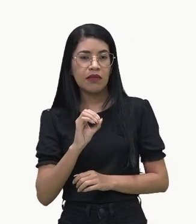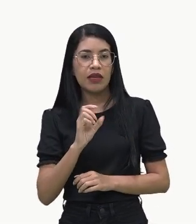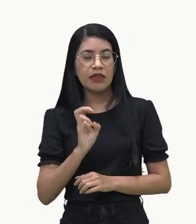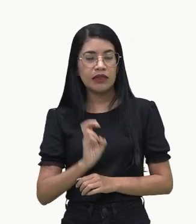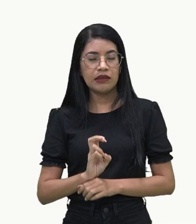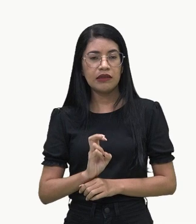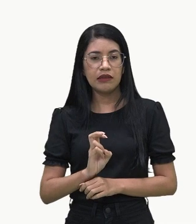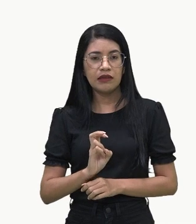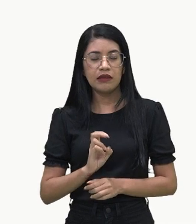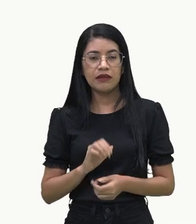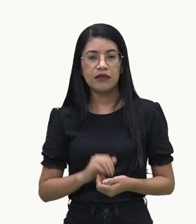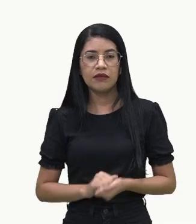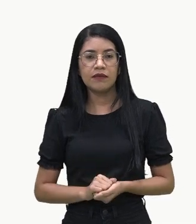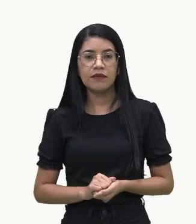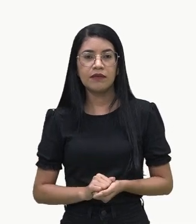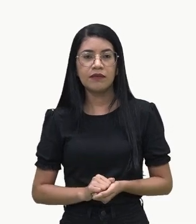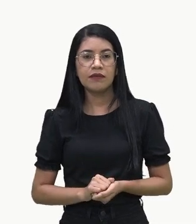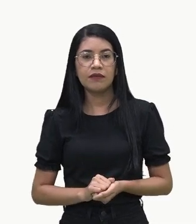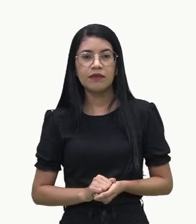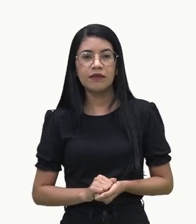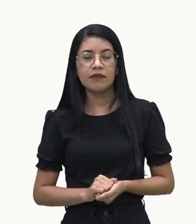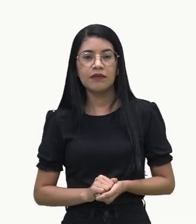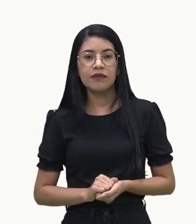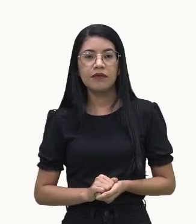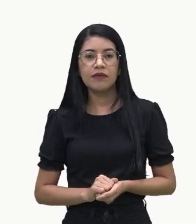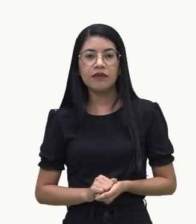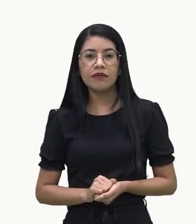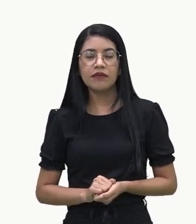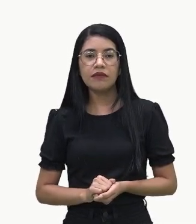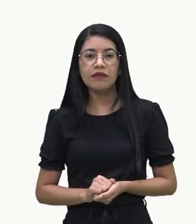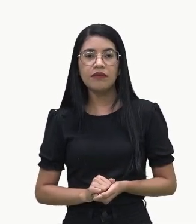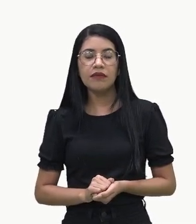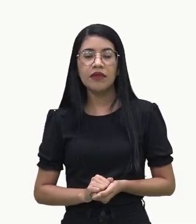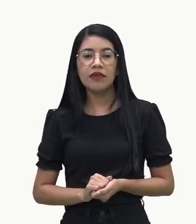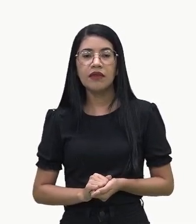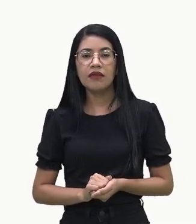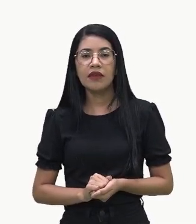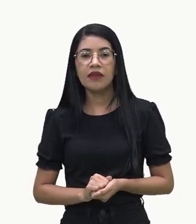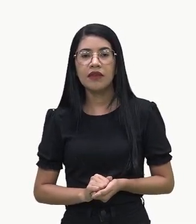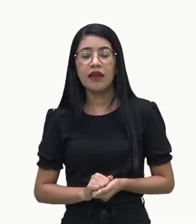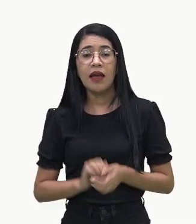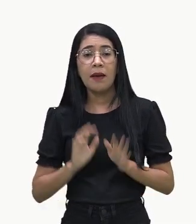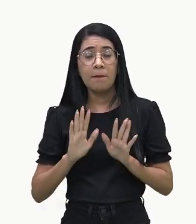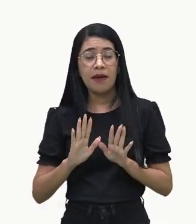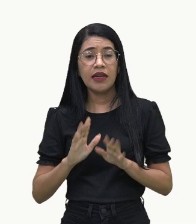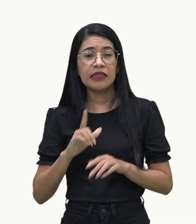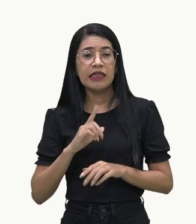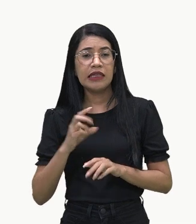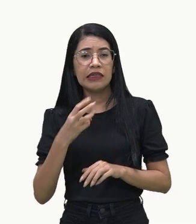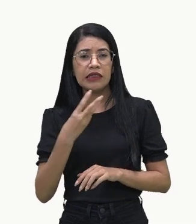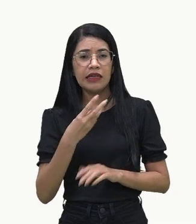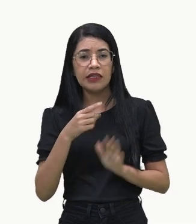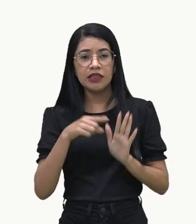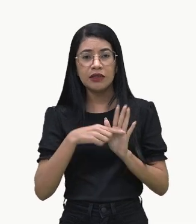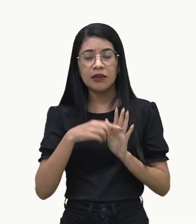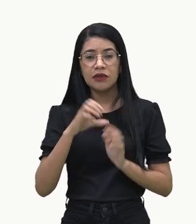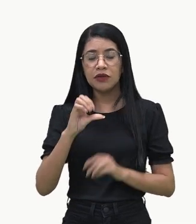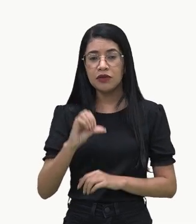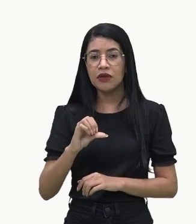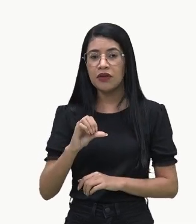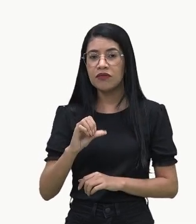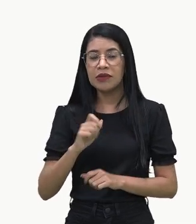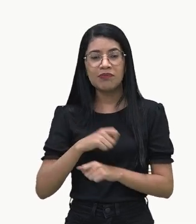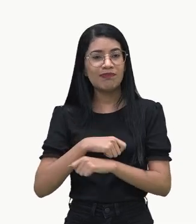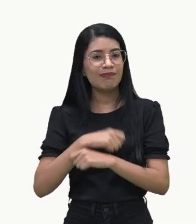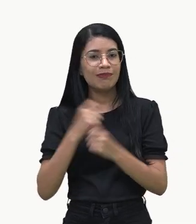Então, o valor 5 vai descer, não vai ter valor alterado. Só que aqui eu tenho 3 menos o 9. É